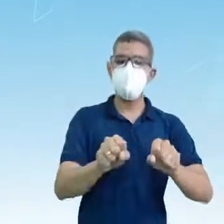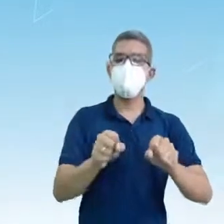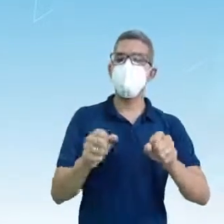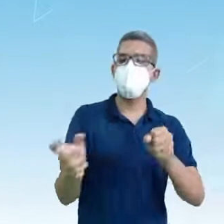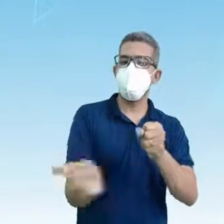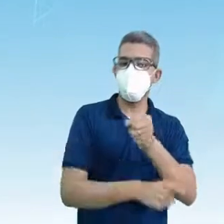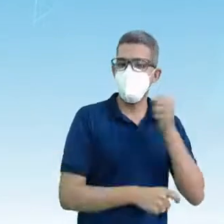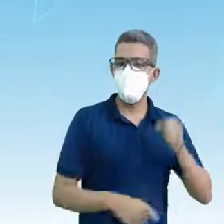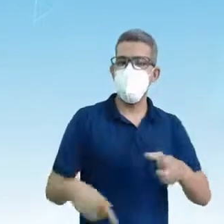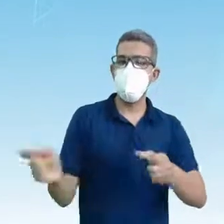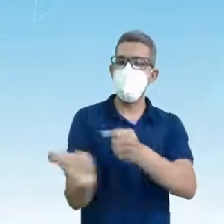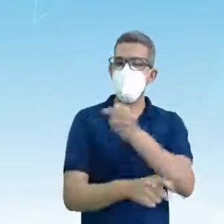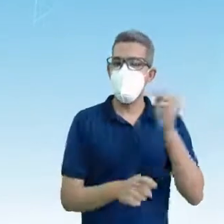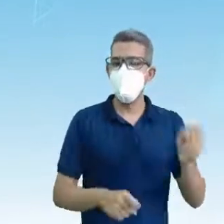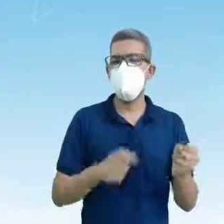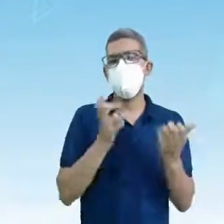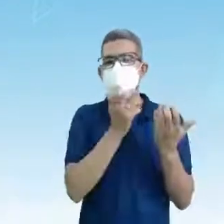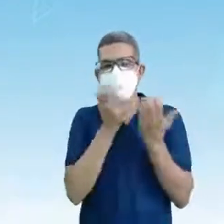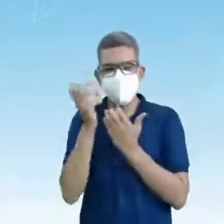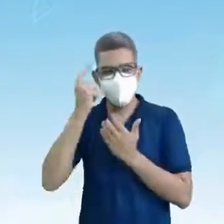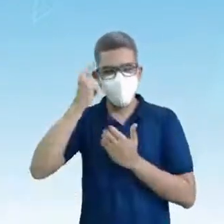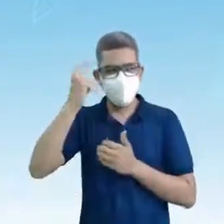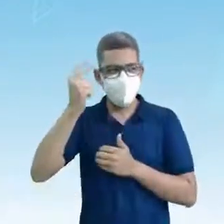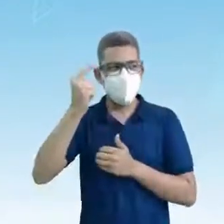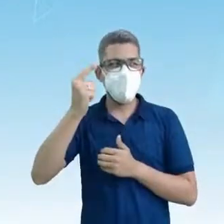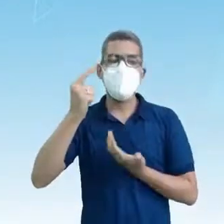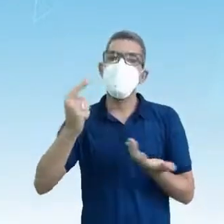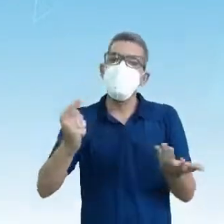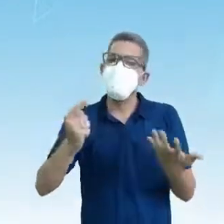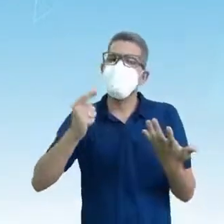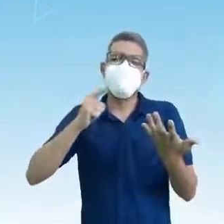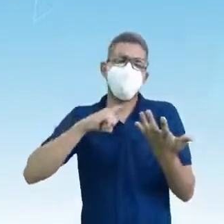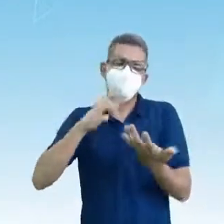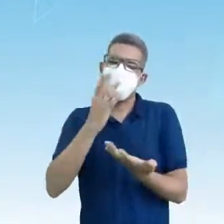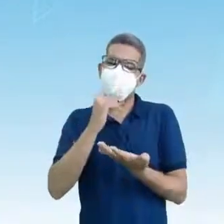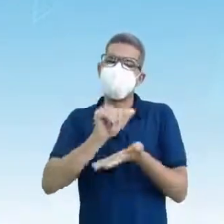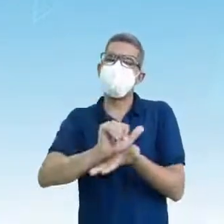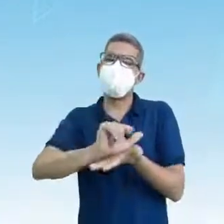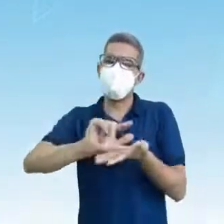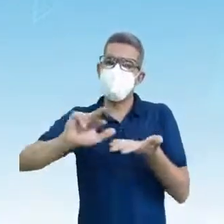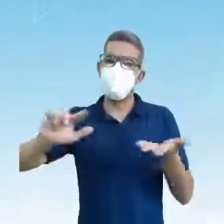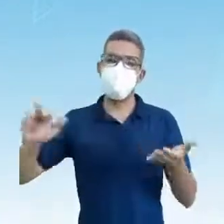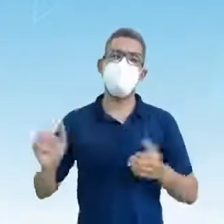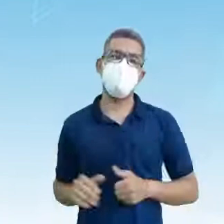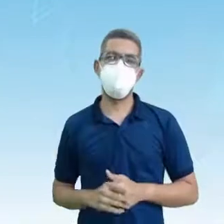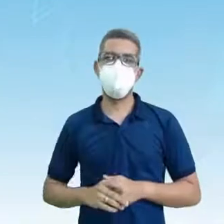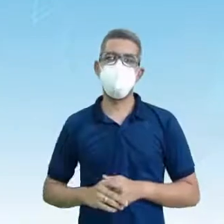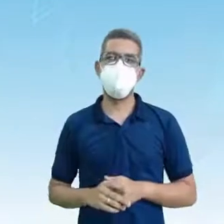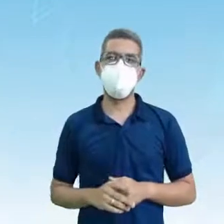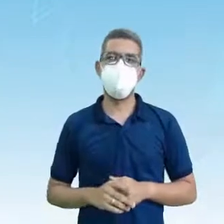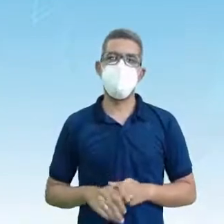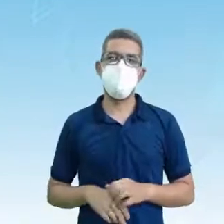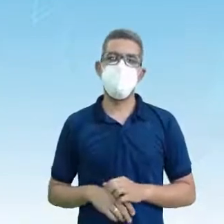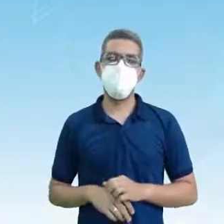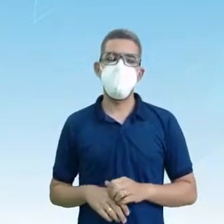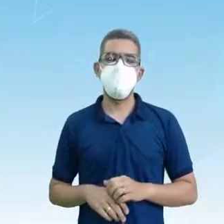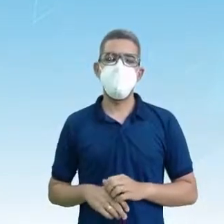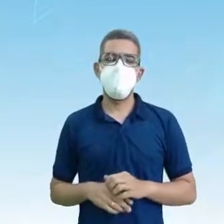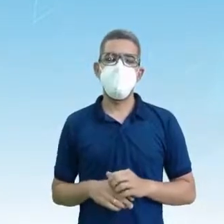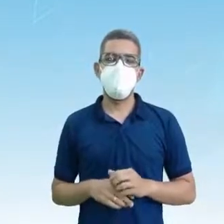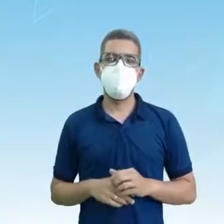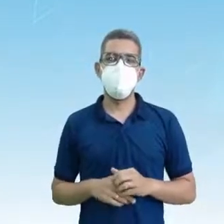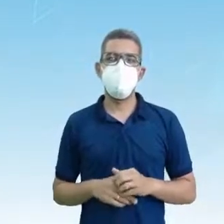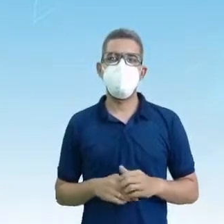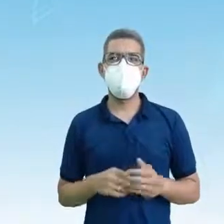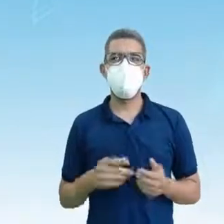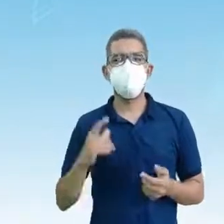a colheita do milho. E é claro que temos vários tipos de comida do milho, derivado ali do milho.